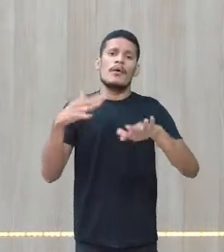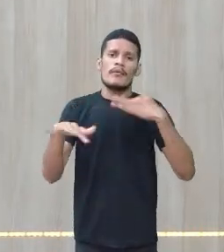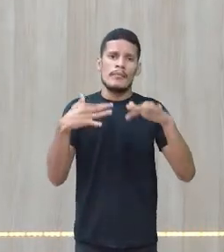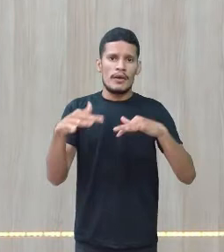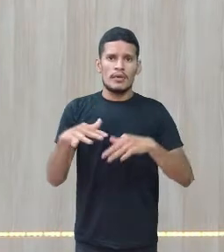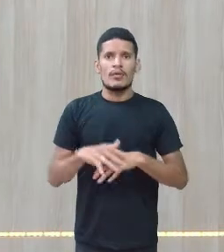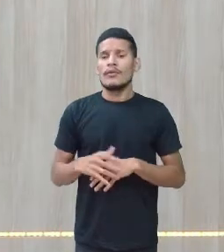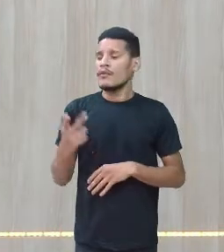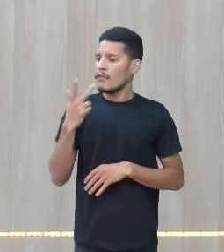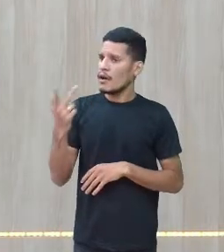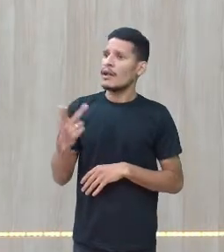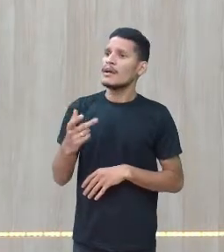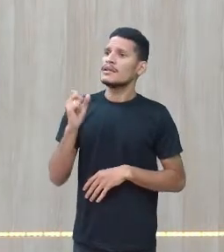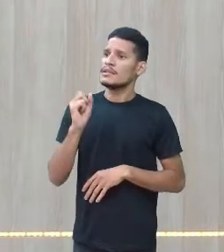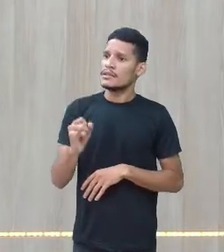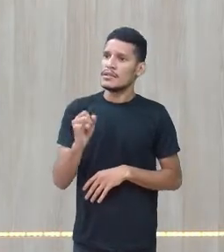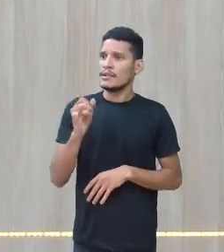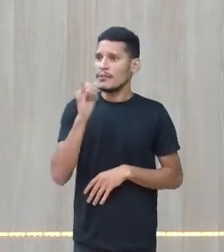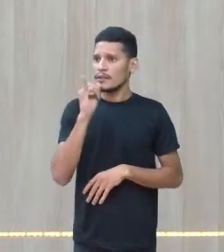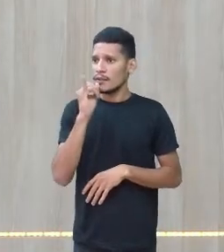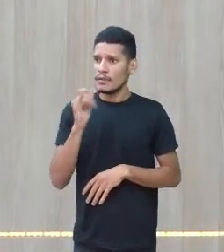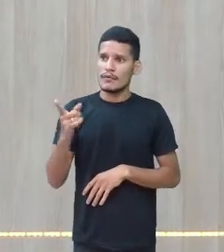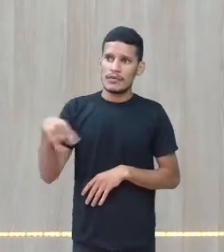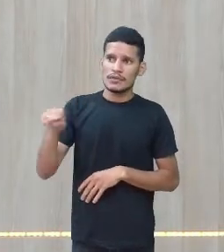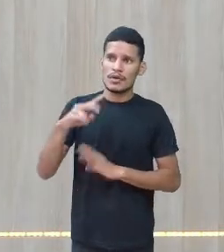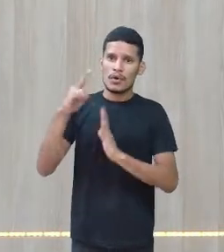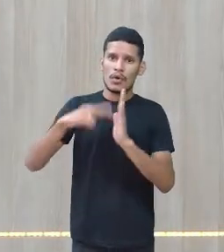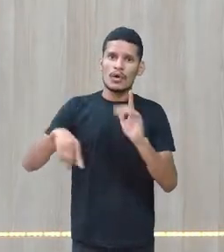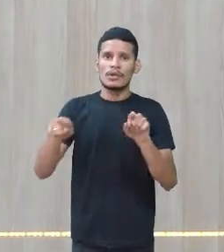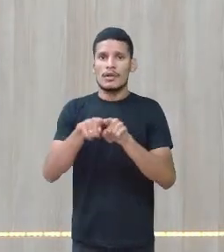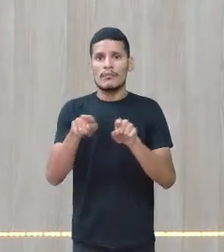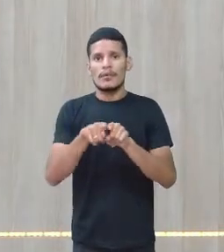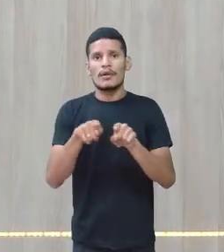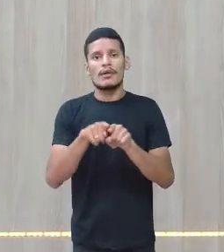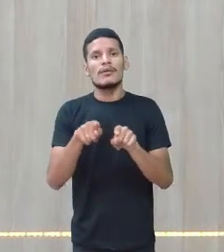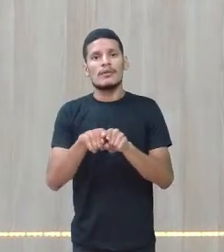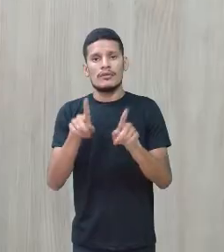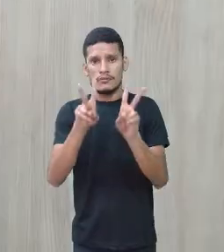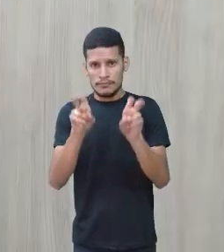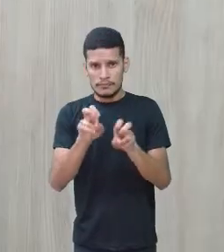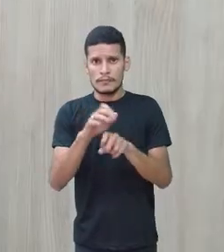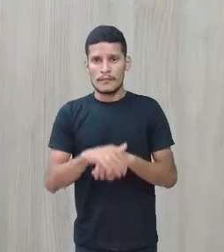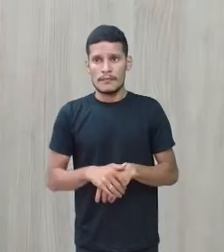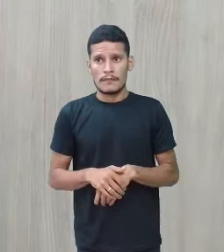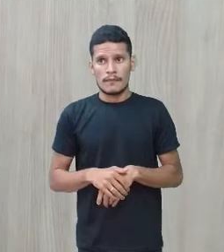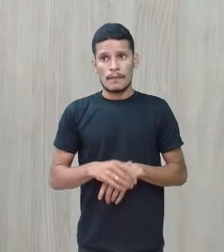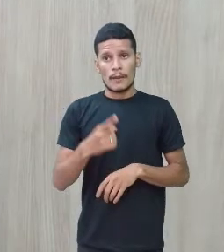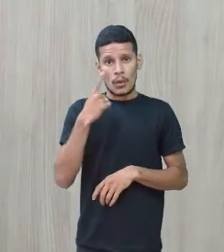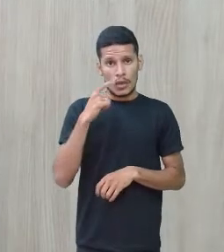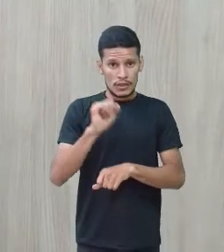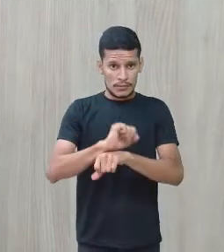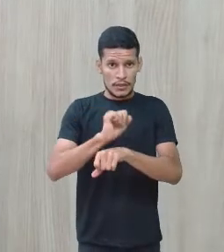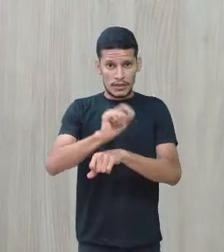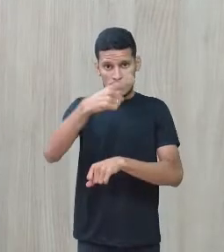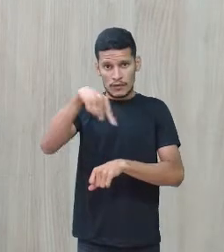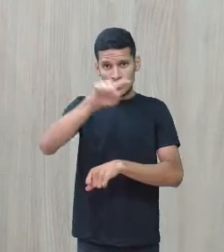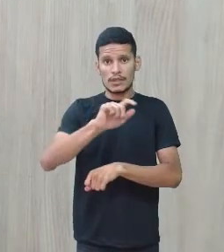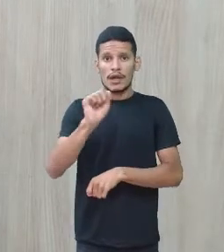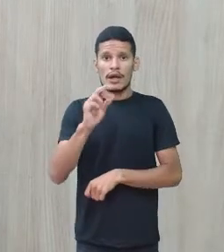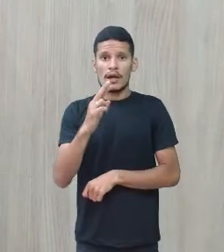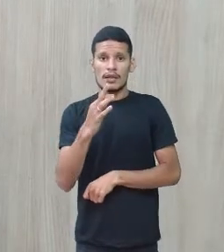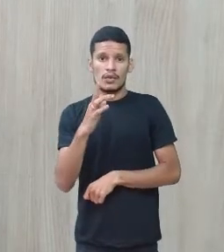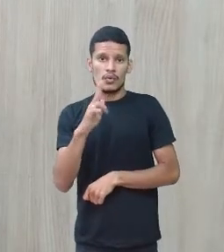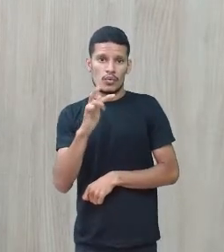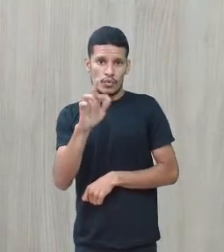movimentos. Fala aí, Cláudia, para a gente um pouquinho, enquanto você olha também essa questão. Bem, gente, estou aqui no aguardo de vocês. Arthur também entrou